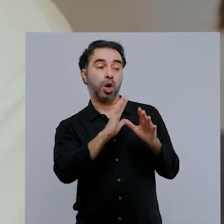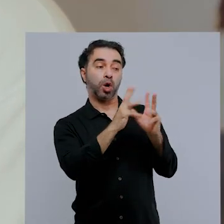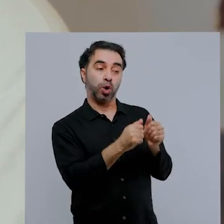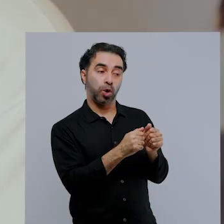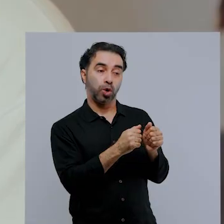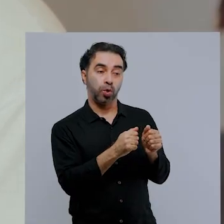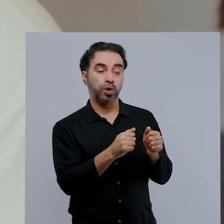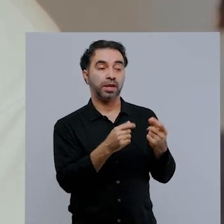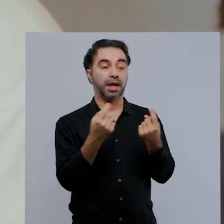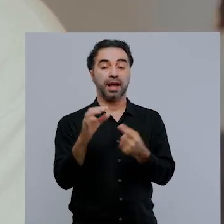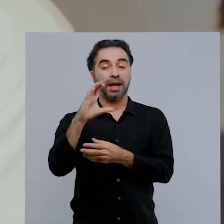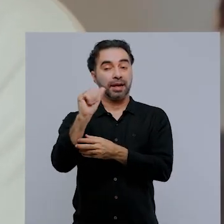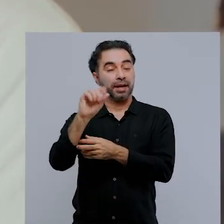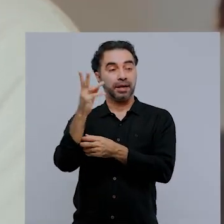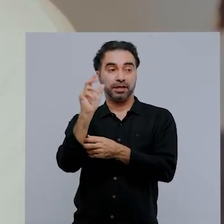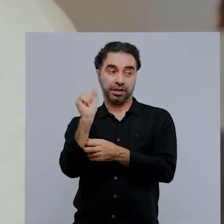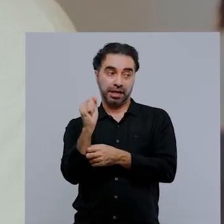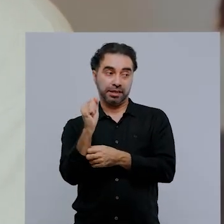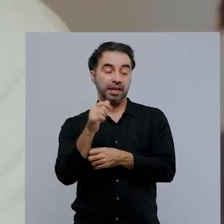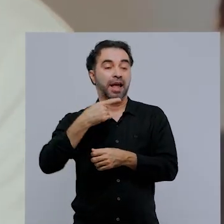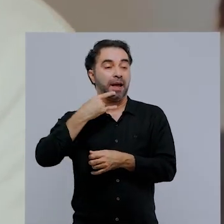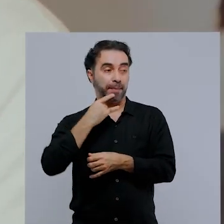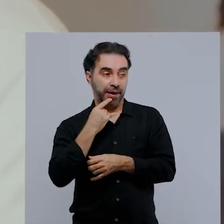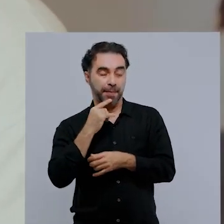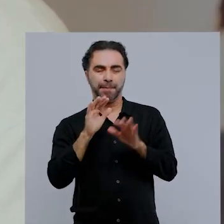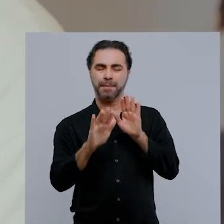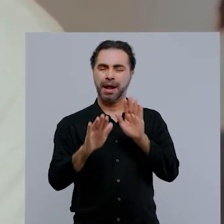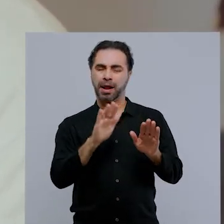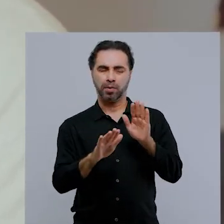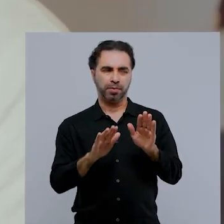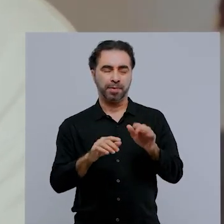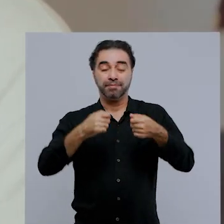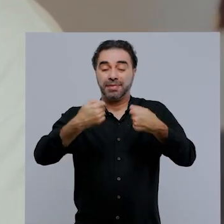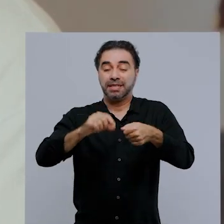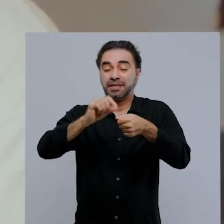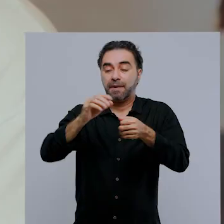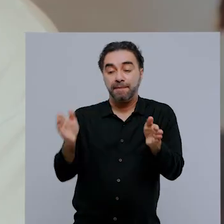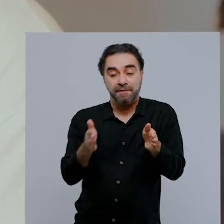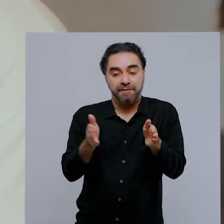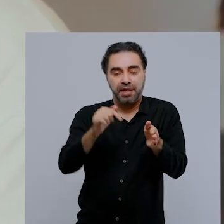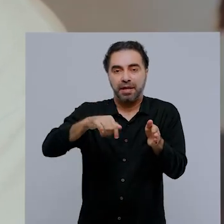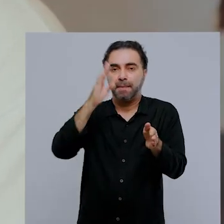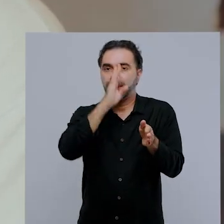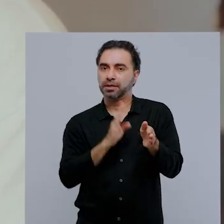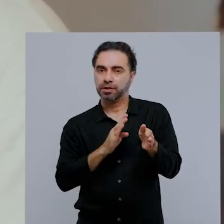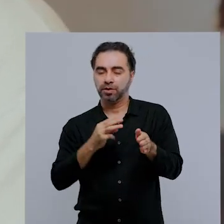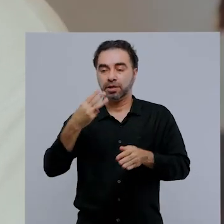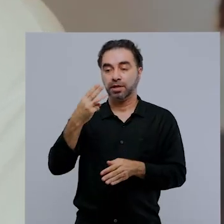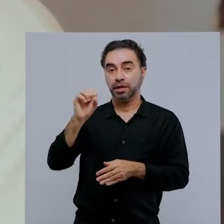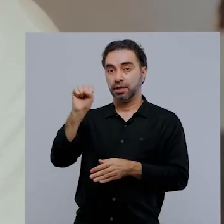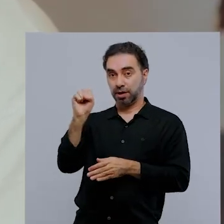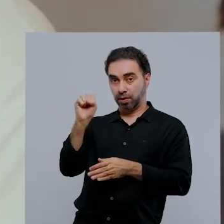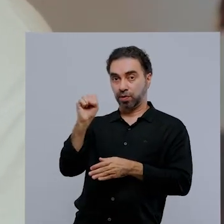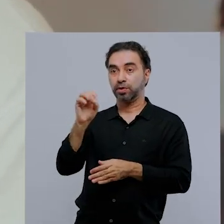mas nem toda aguardente é uma cachaça. E para ser cachaça tem que ser produzida no Brasil de 38% a 48%